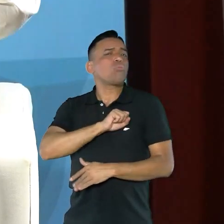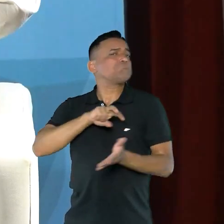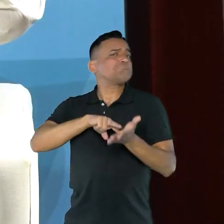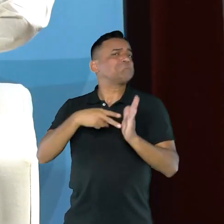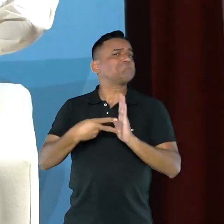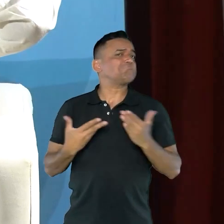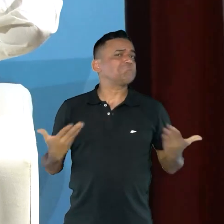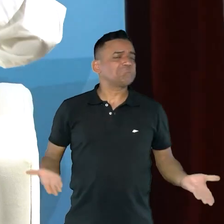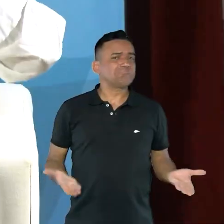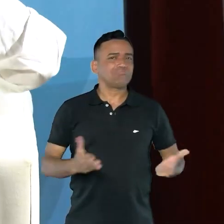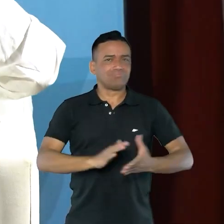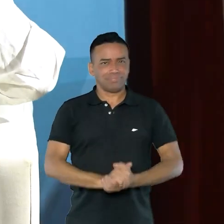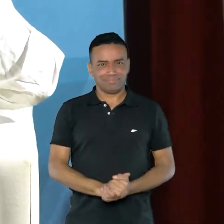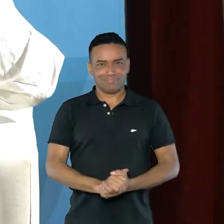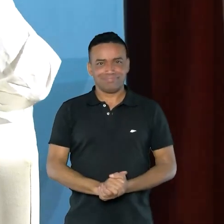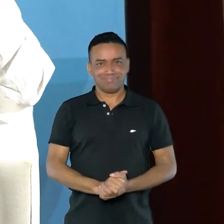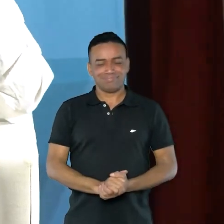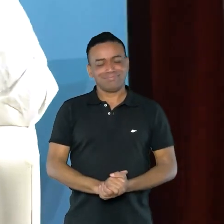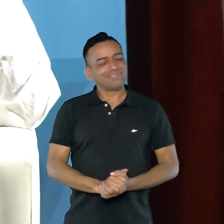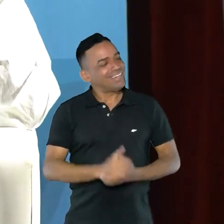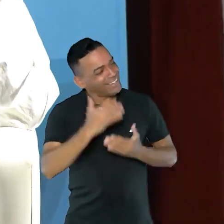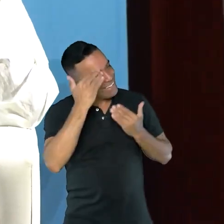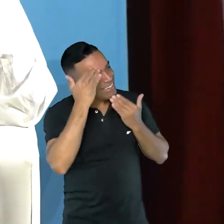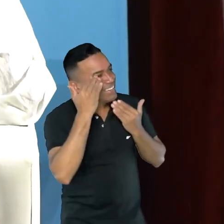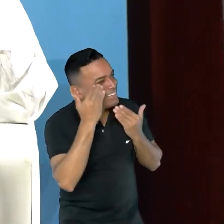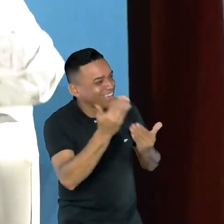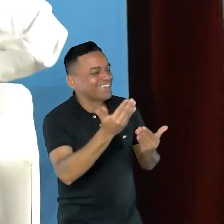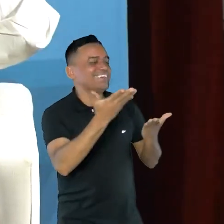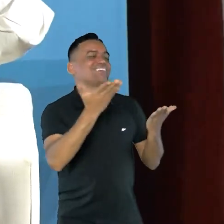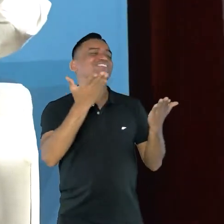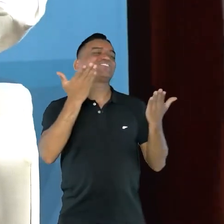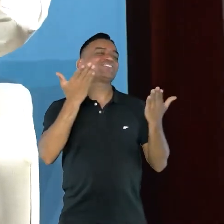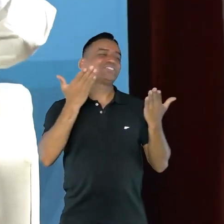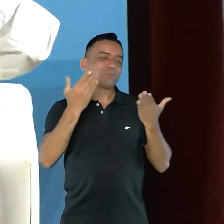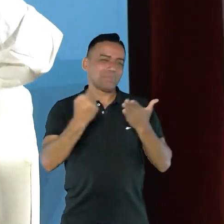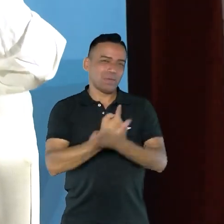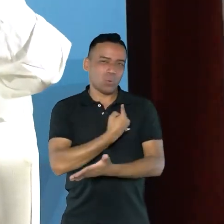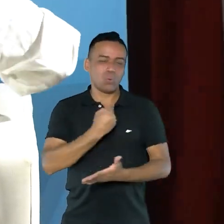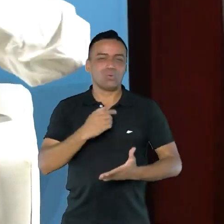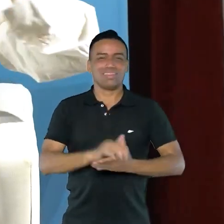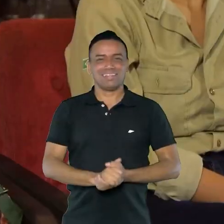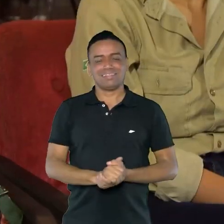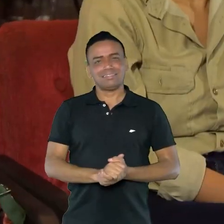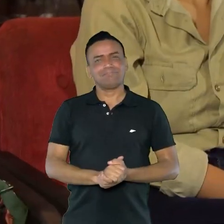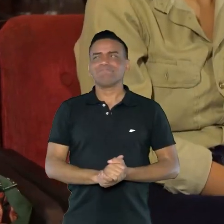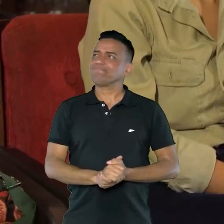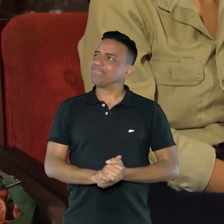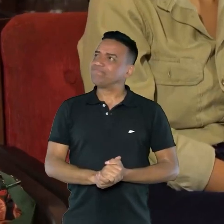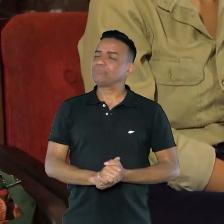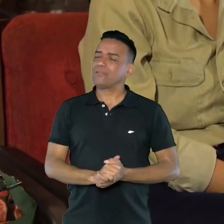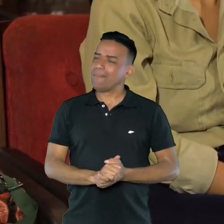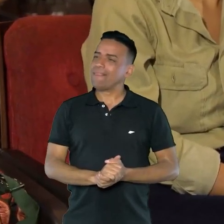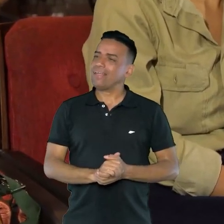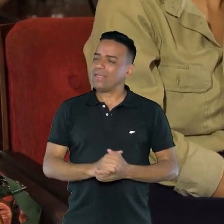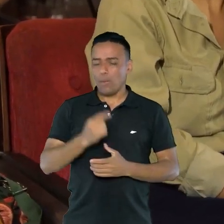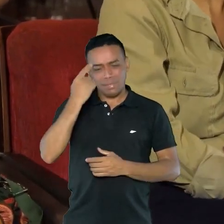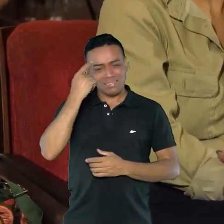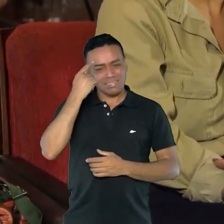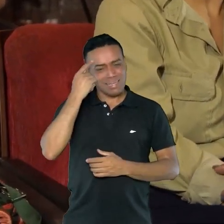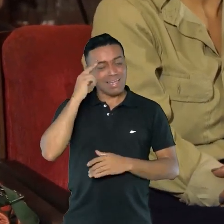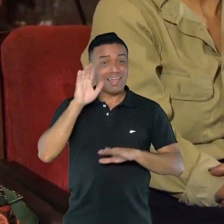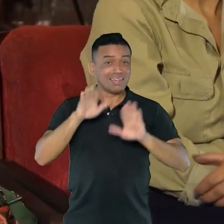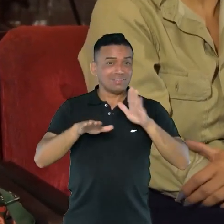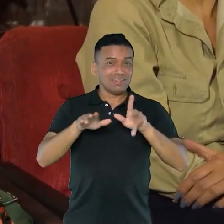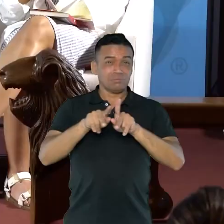Até pensei naquele migué que às vezes os professores fazem, que é assim, o importante são as perguntas.